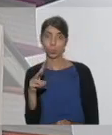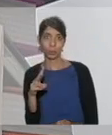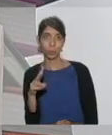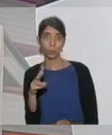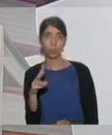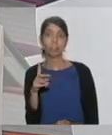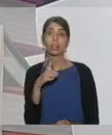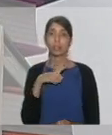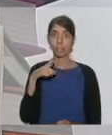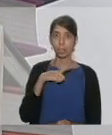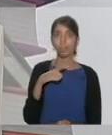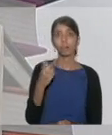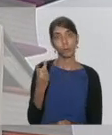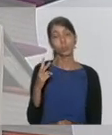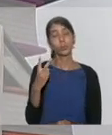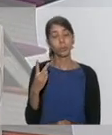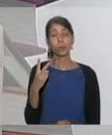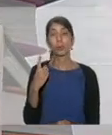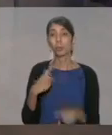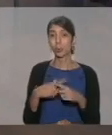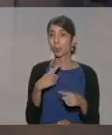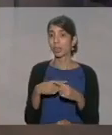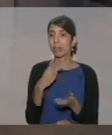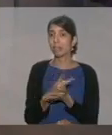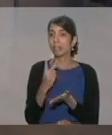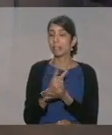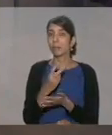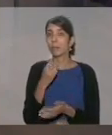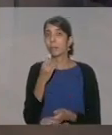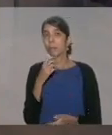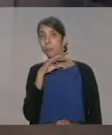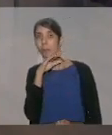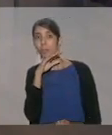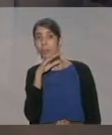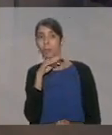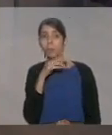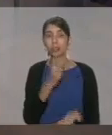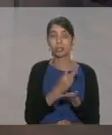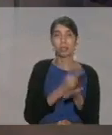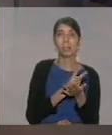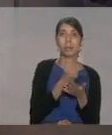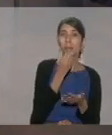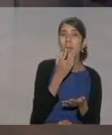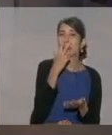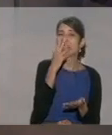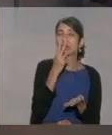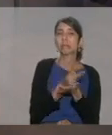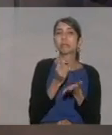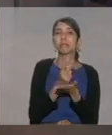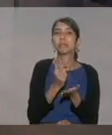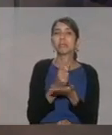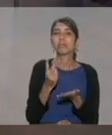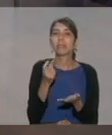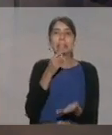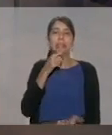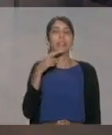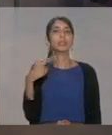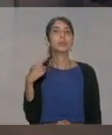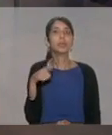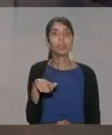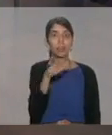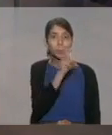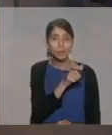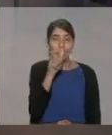Eu carrego o bem e o mal. Porque se você é só mal, se você é só bem, você vira caricato. Exato. E os personagens